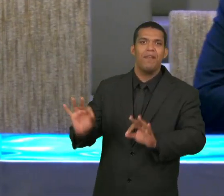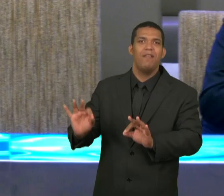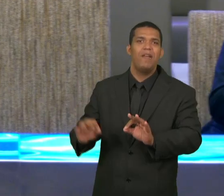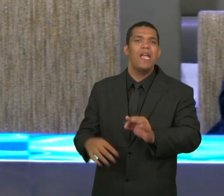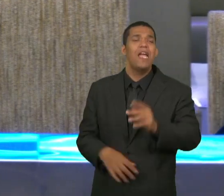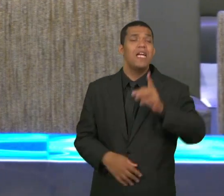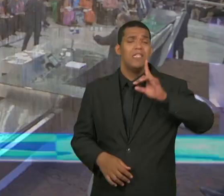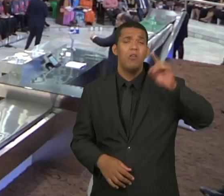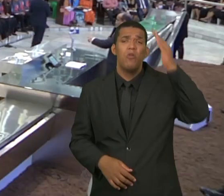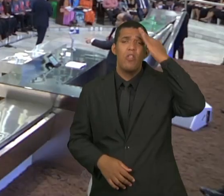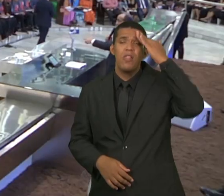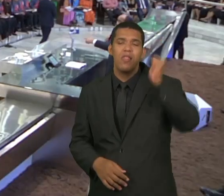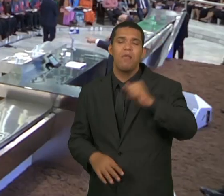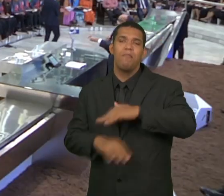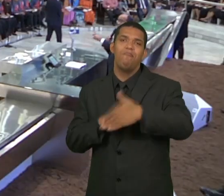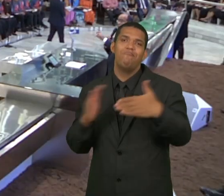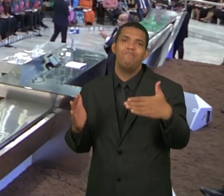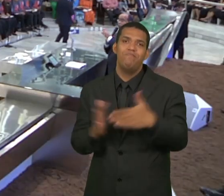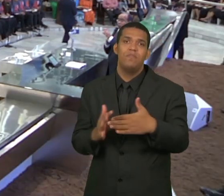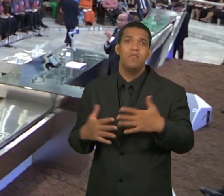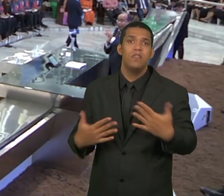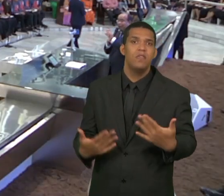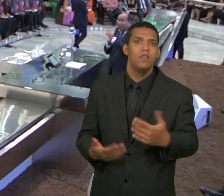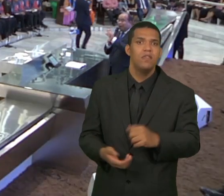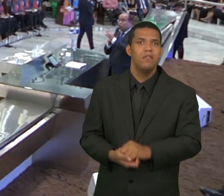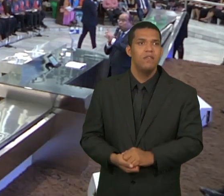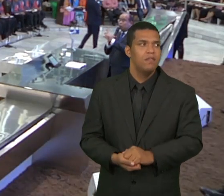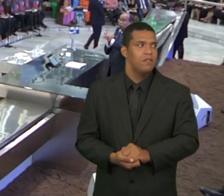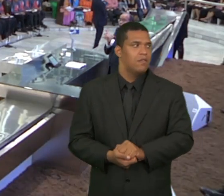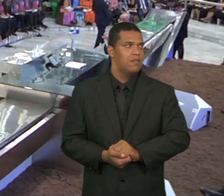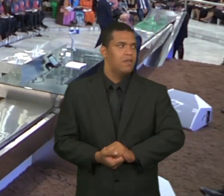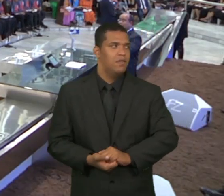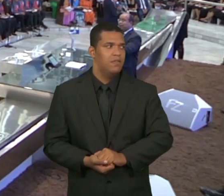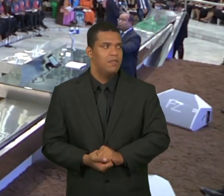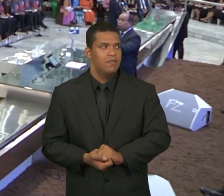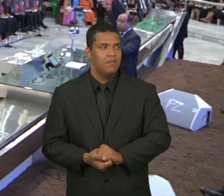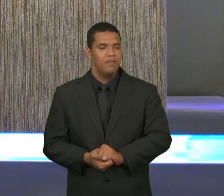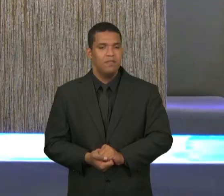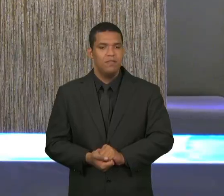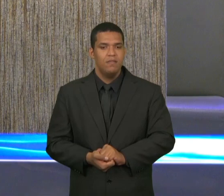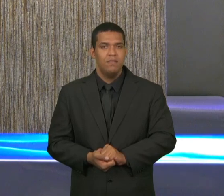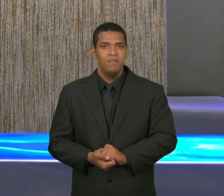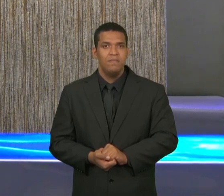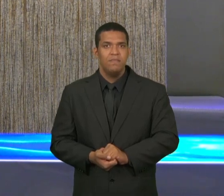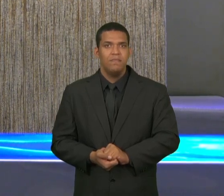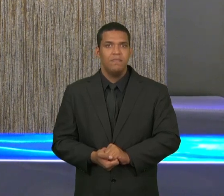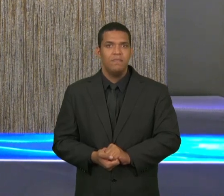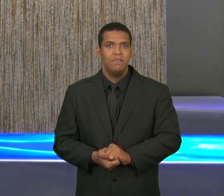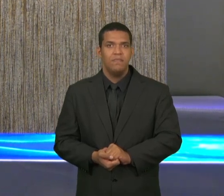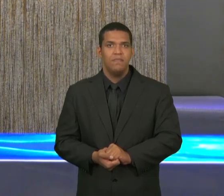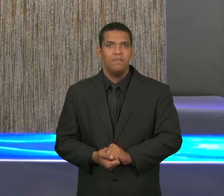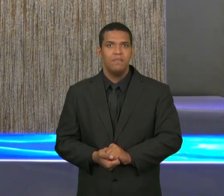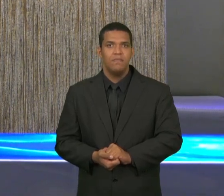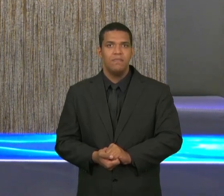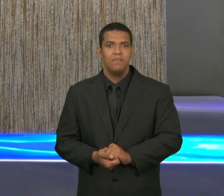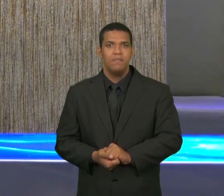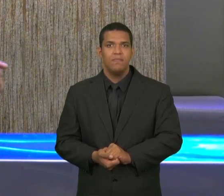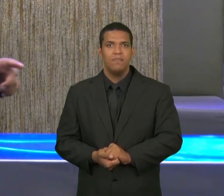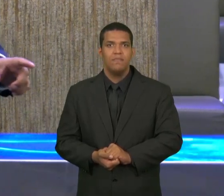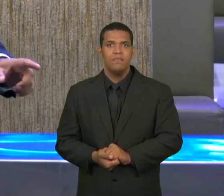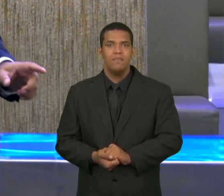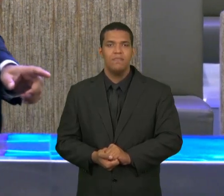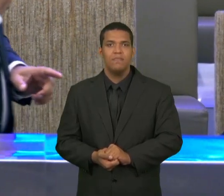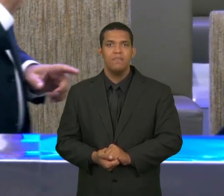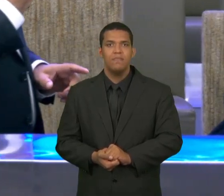disso. É por isso que o aborto é algo hediondo para Deus. Porque